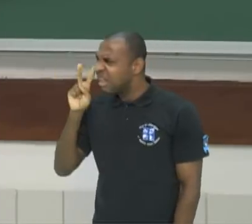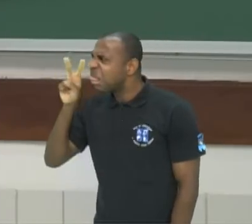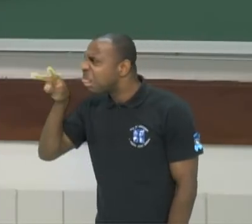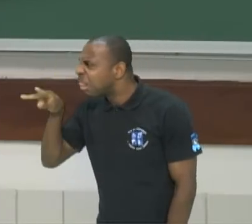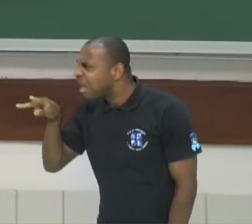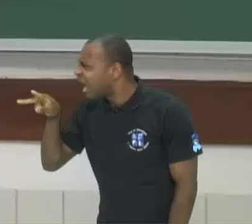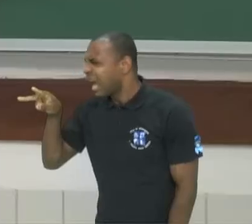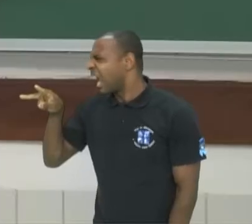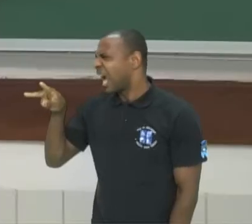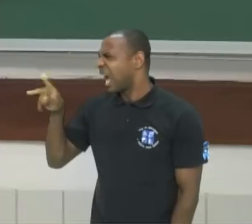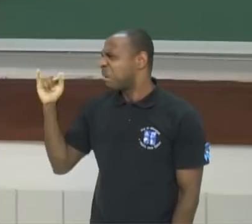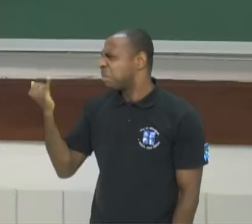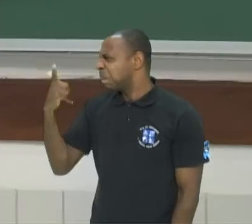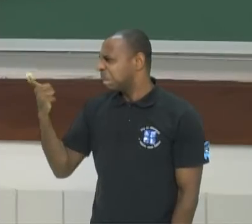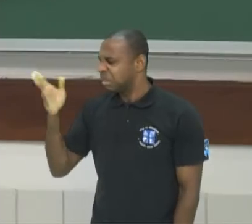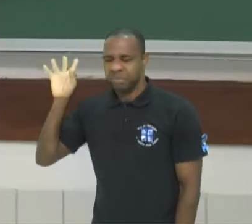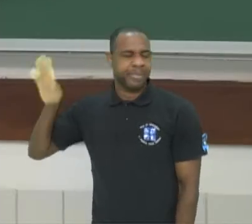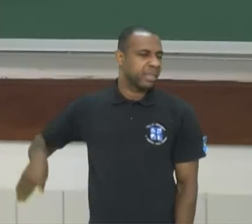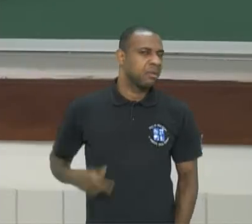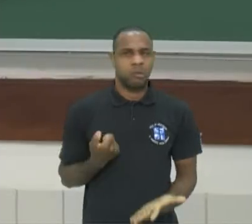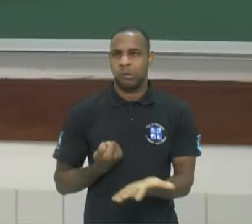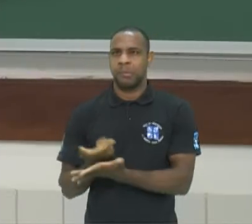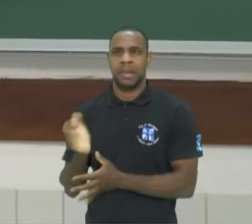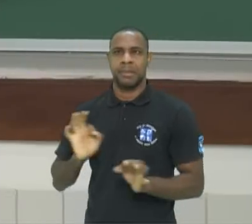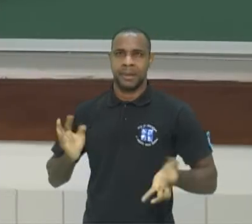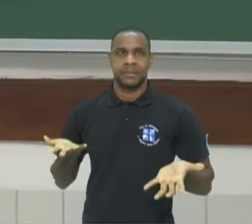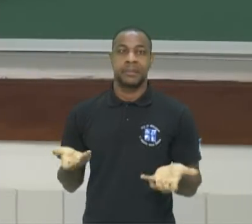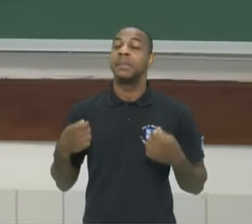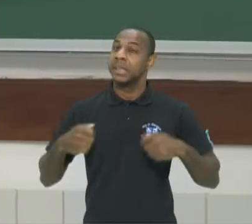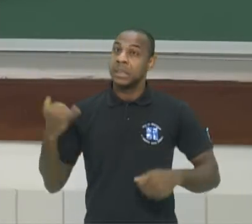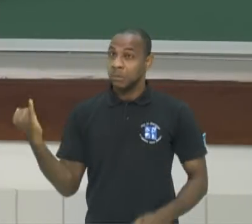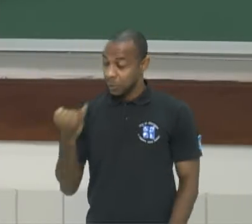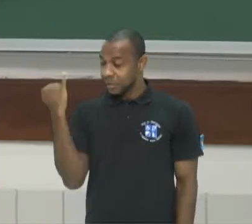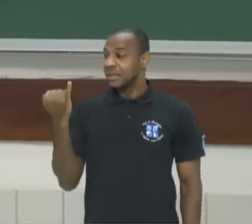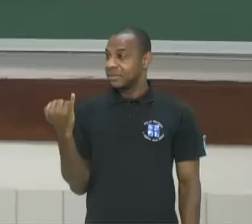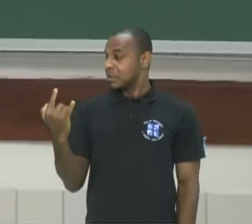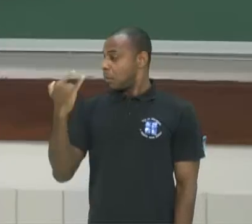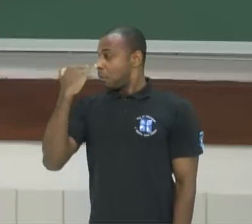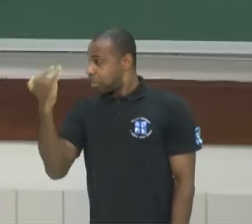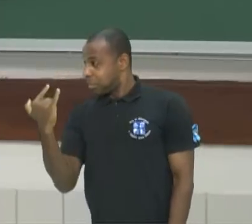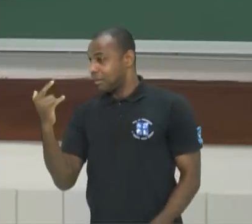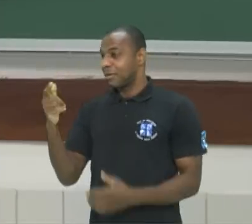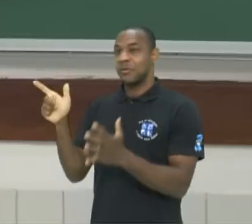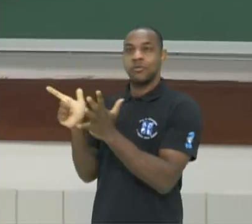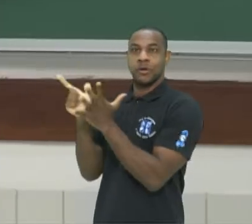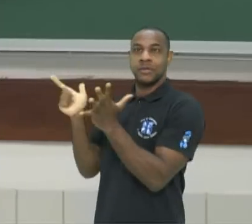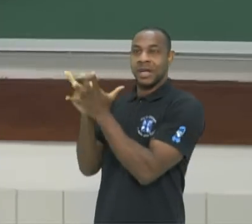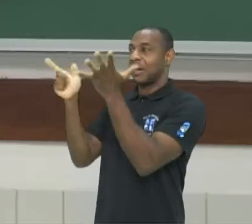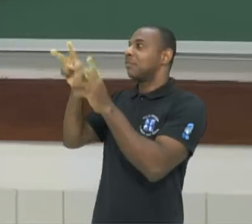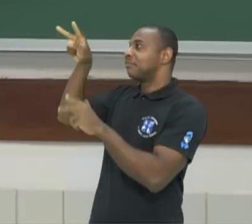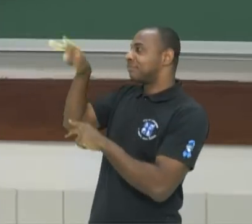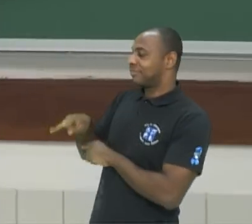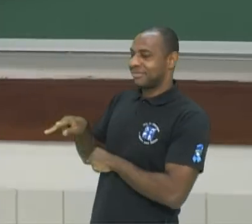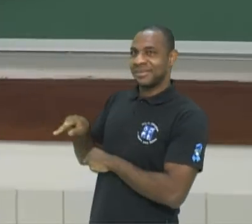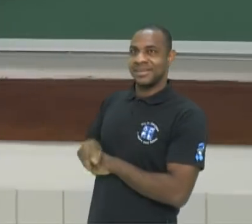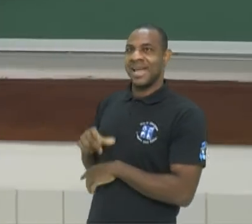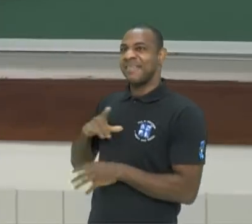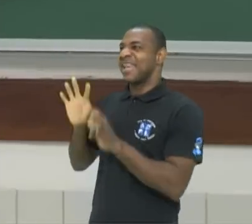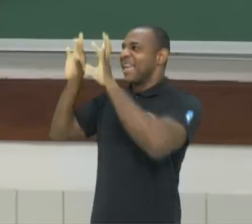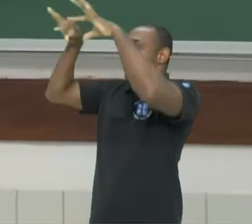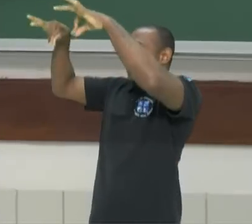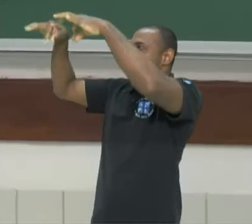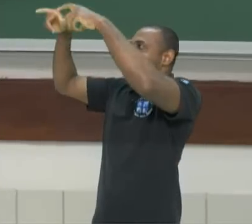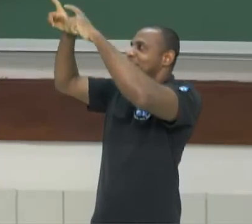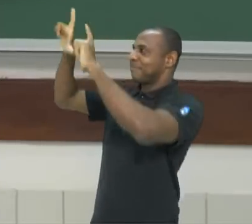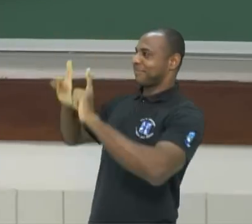Então, veja a importância do primeiro momento. Assim também acontece com as revistas. Às vezes nós passamos numas bancas, tem lá as revistas com as várias,